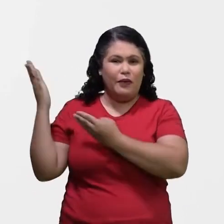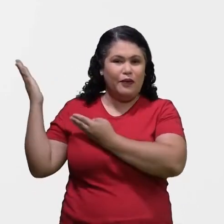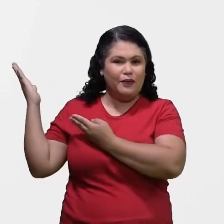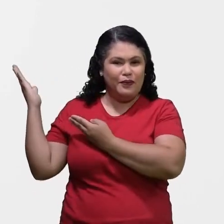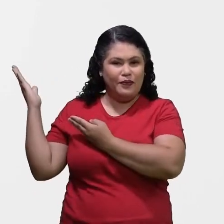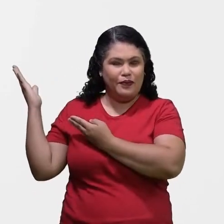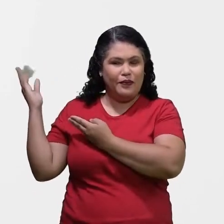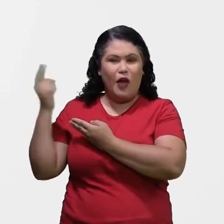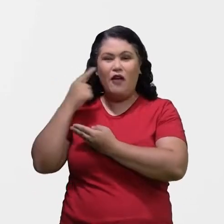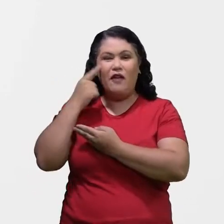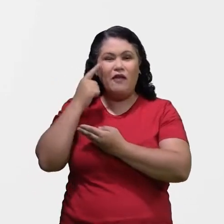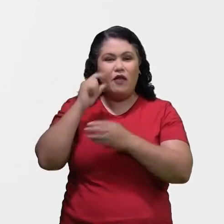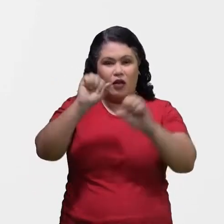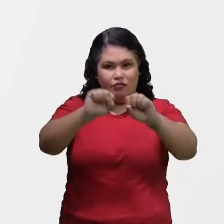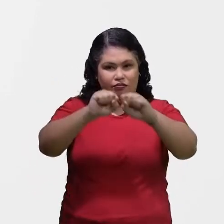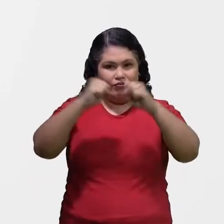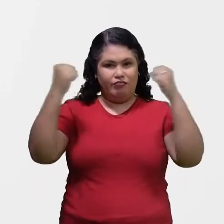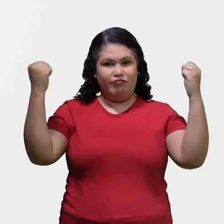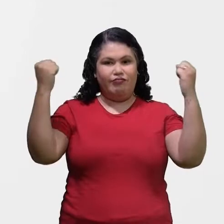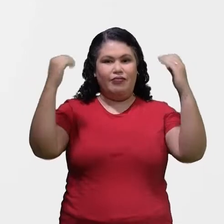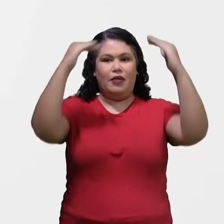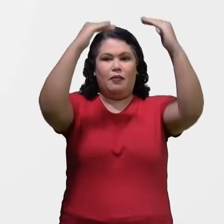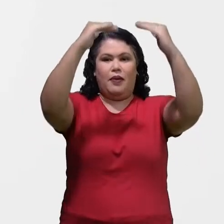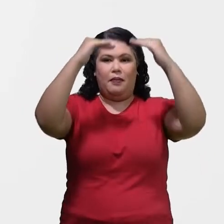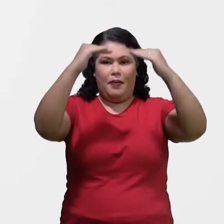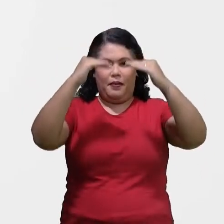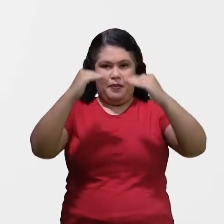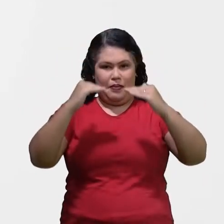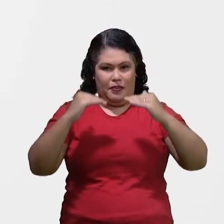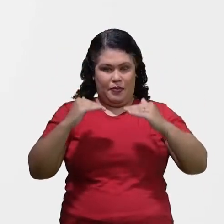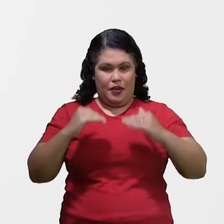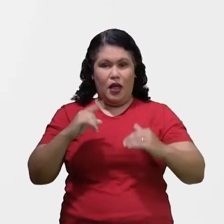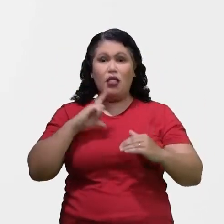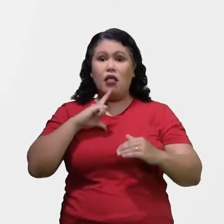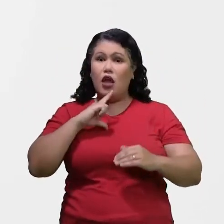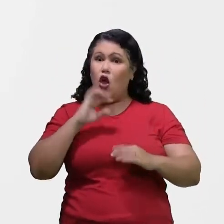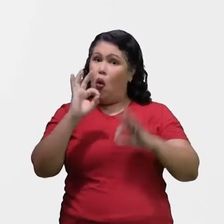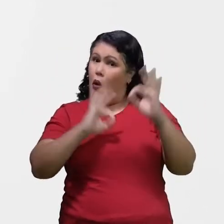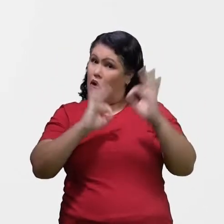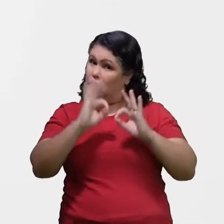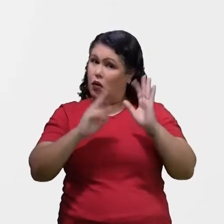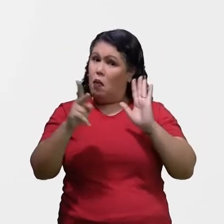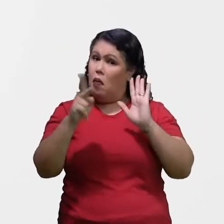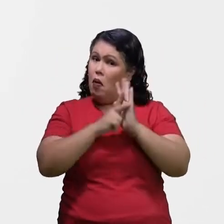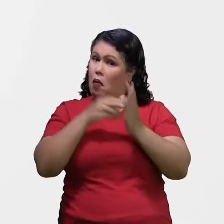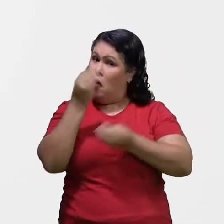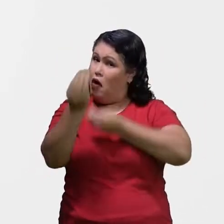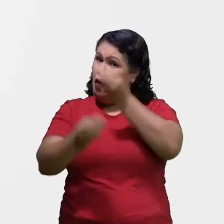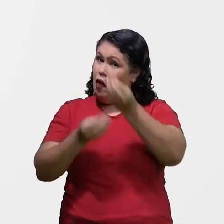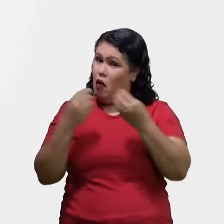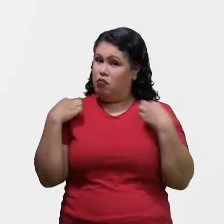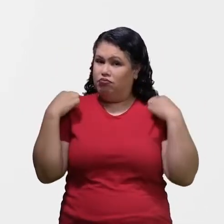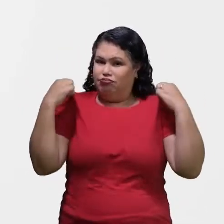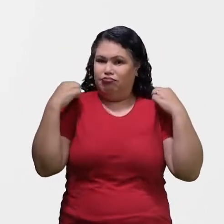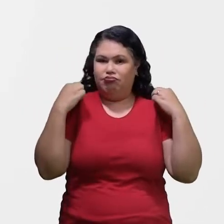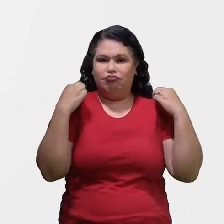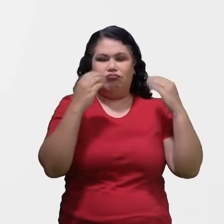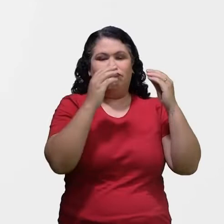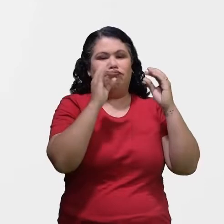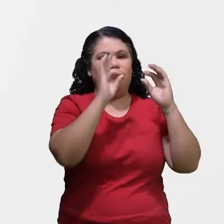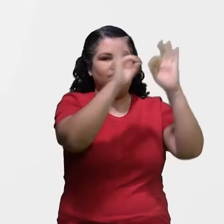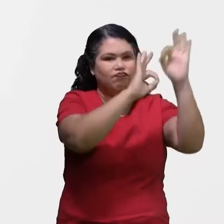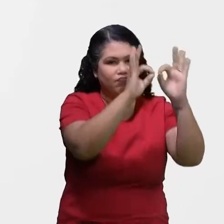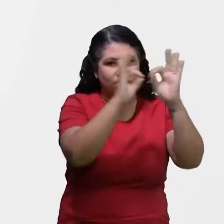de um guarda-roupa, vocês entendem que há uma classificação de roupas, né, onde vão ficar as maiores, as menores, as